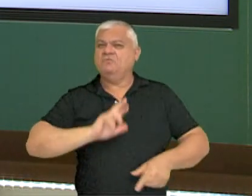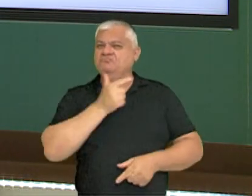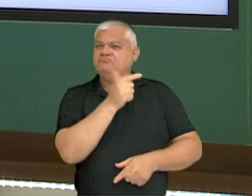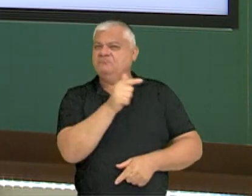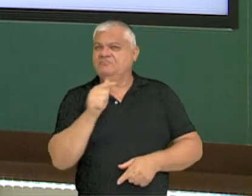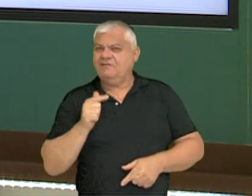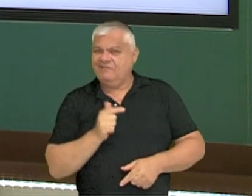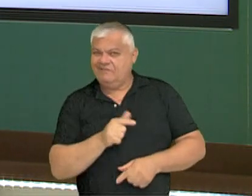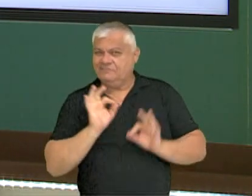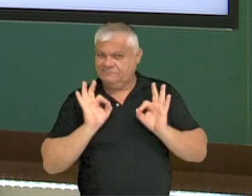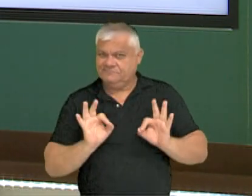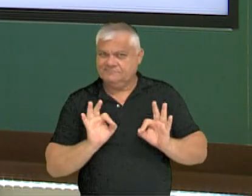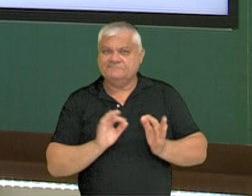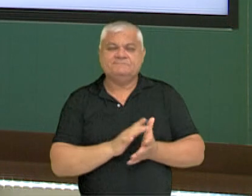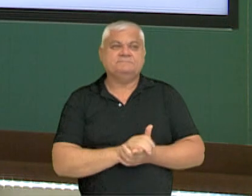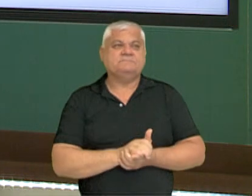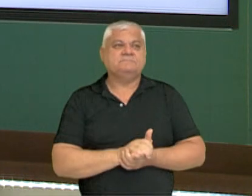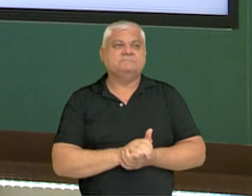ser, certo?